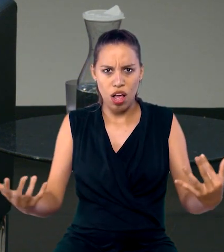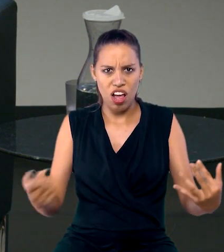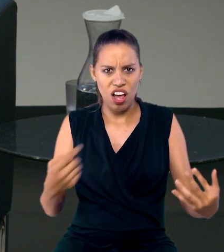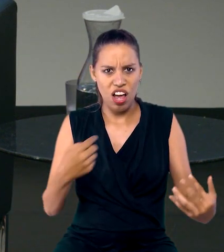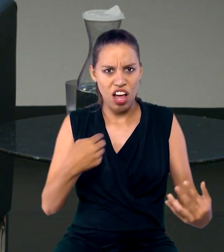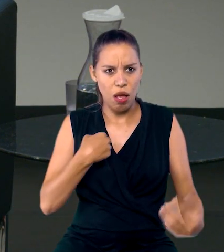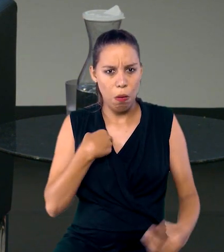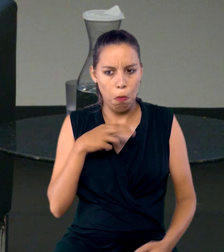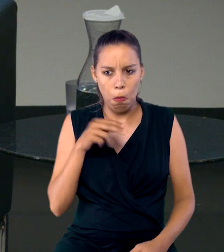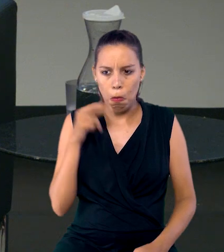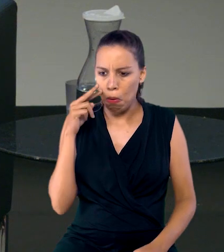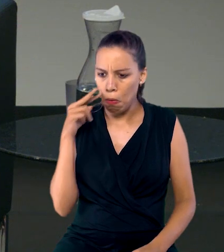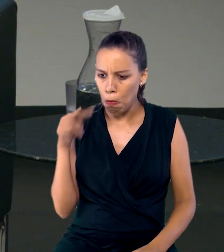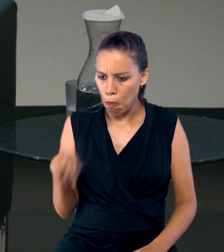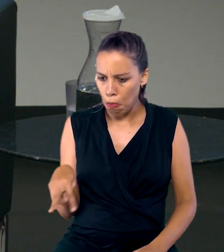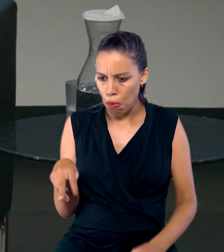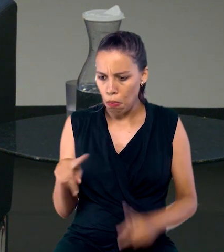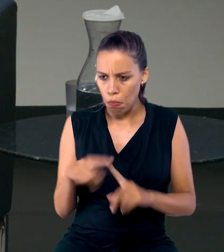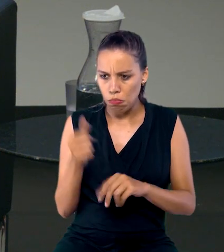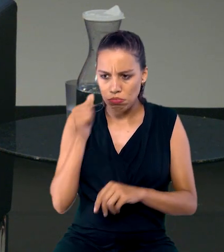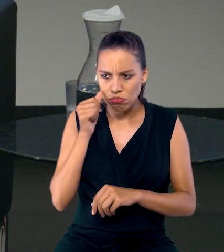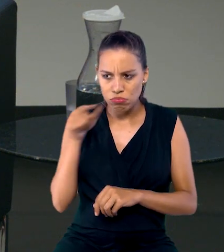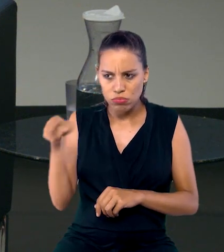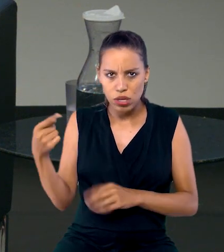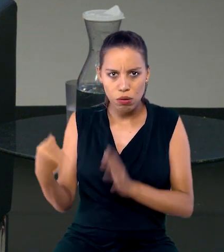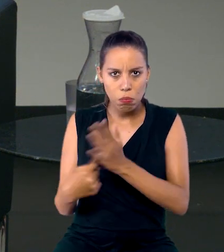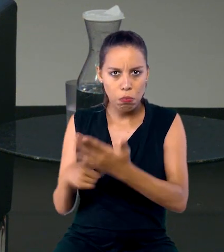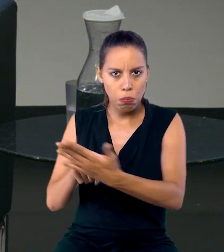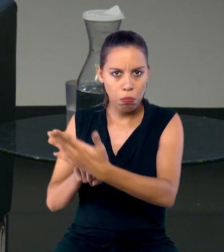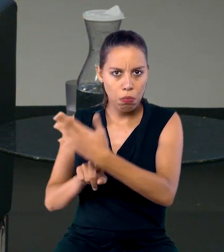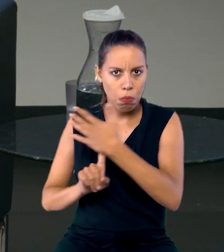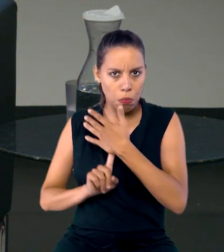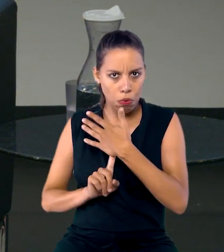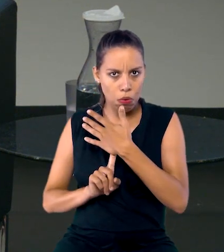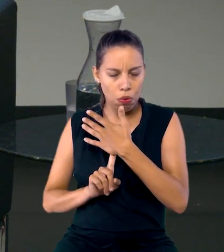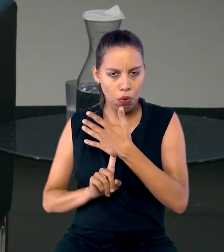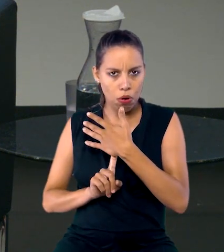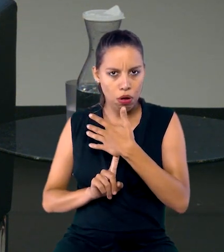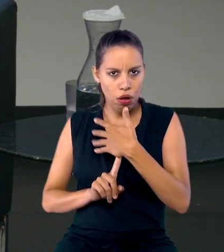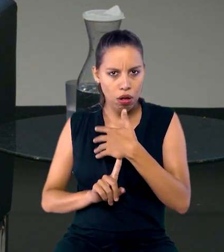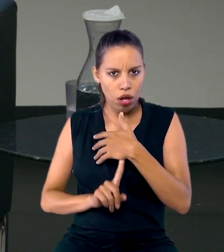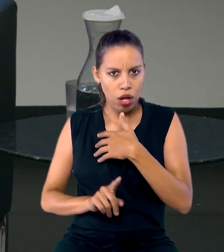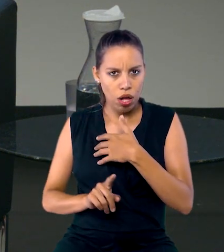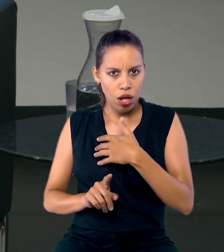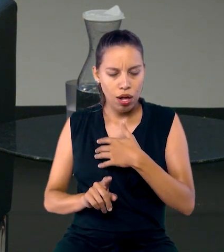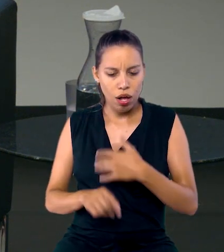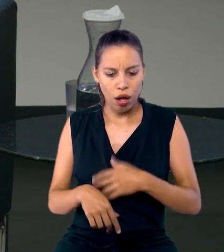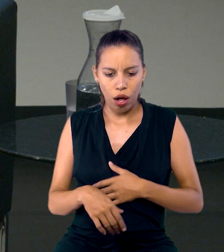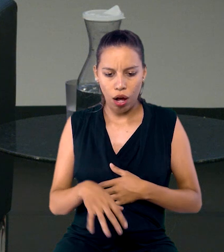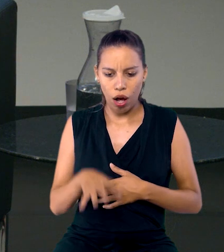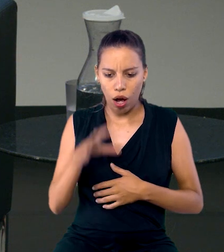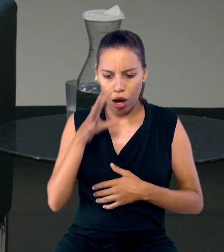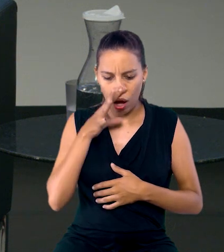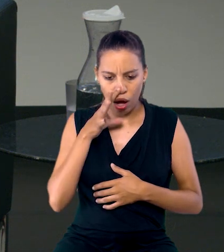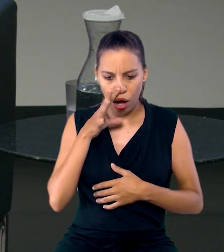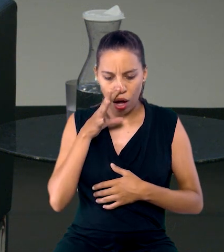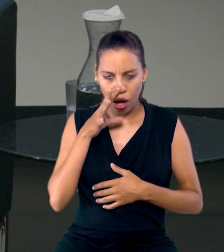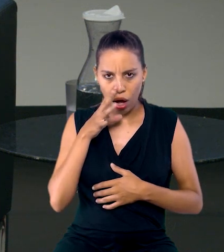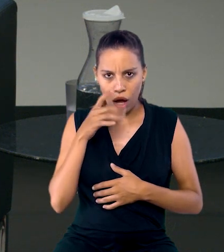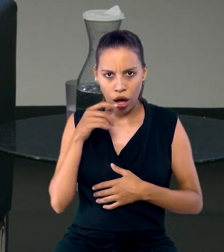ali. Eu nunca tinha visto. E aí me lembrou imediatamente a música, né, que fala do chão